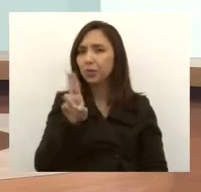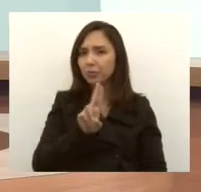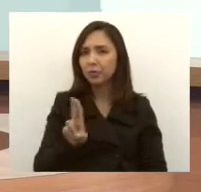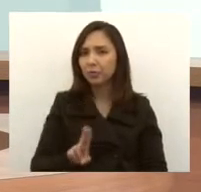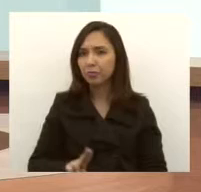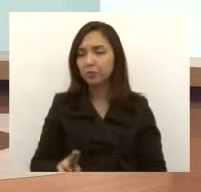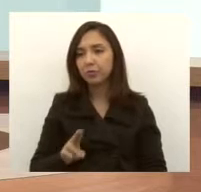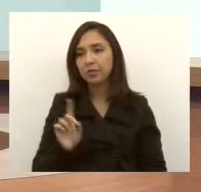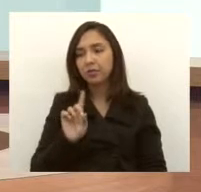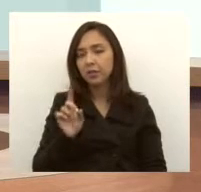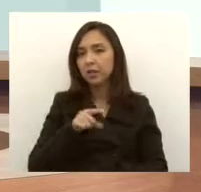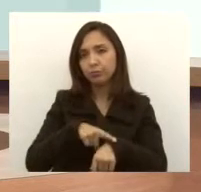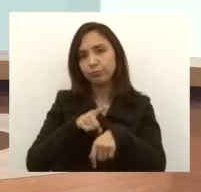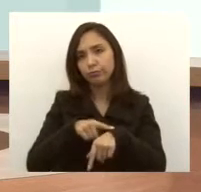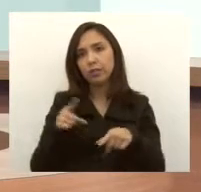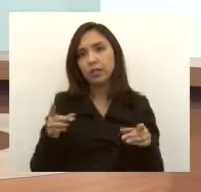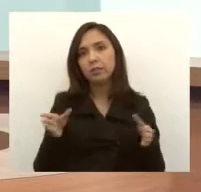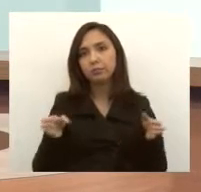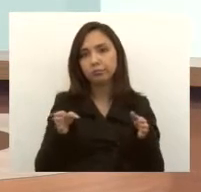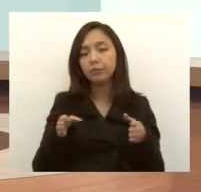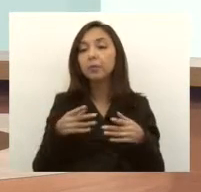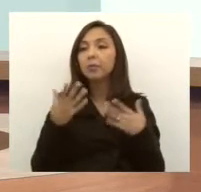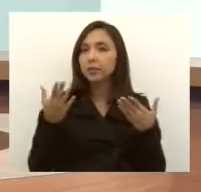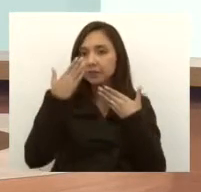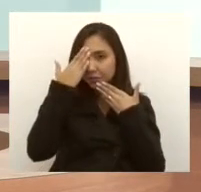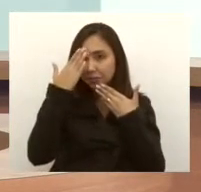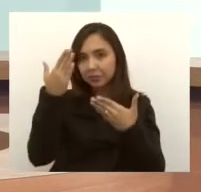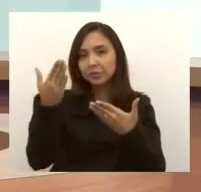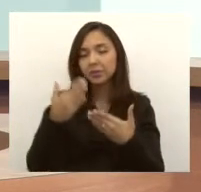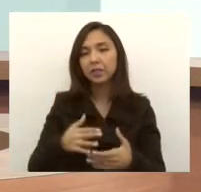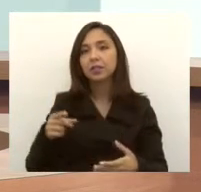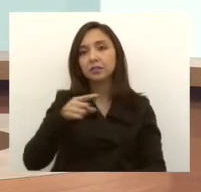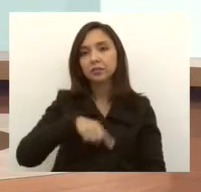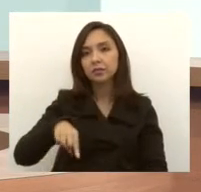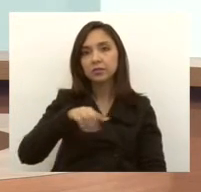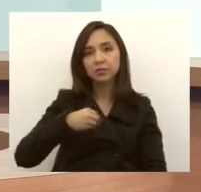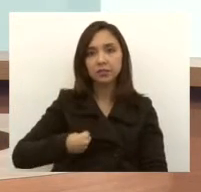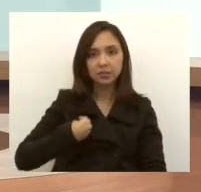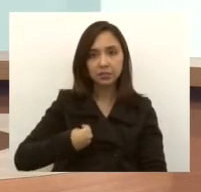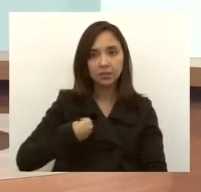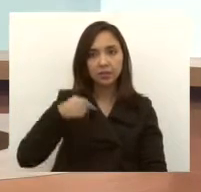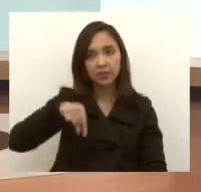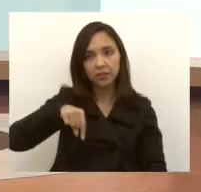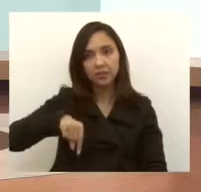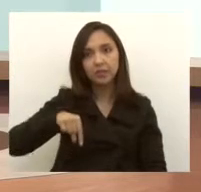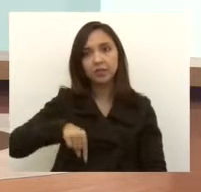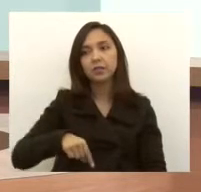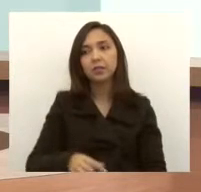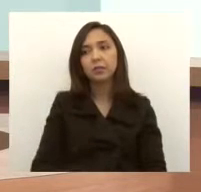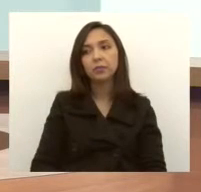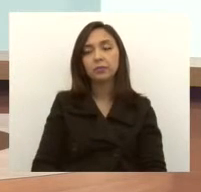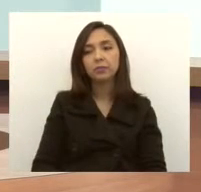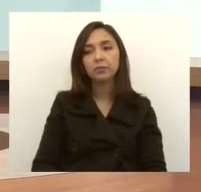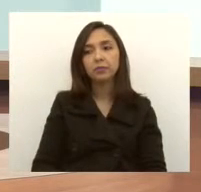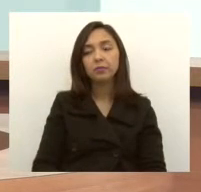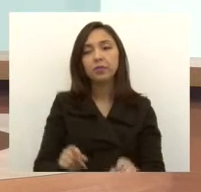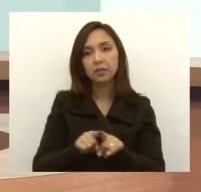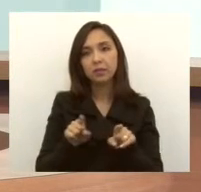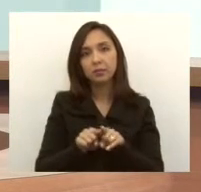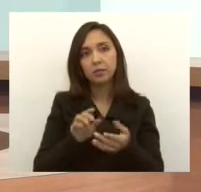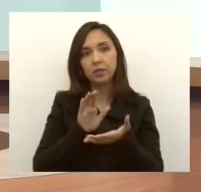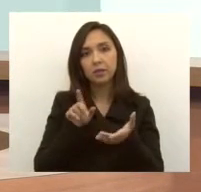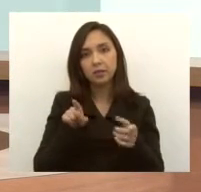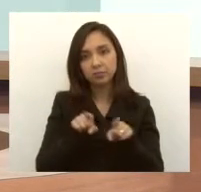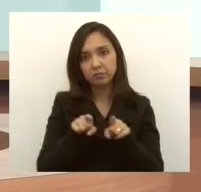não tomar o tempo todo aqui. Muito obrigado por vocês estarem aqui nos prestigiando. Queria cumprimentar também